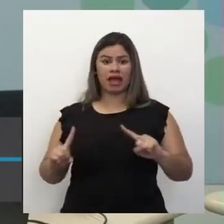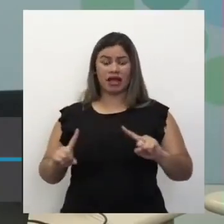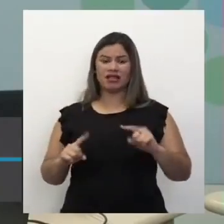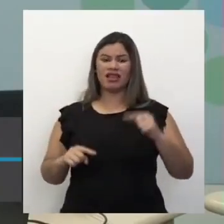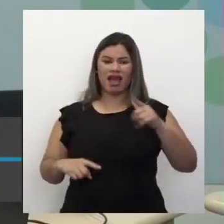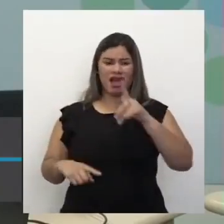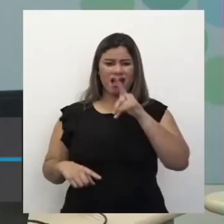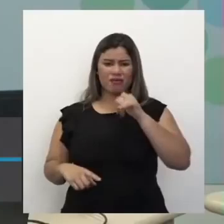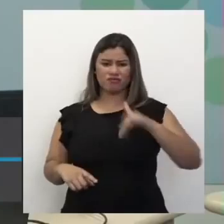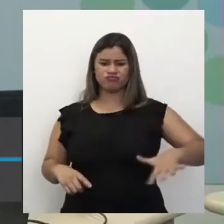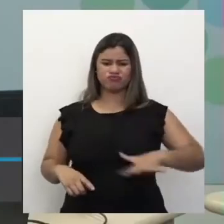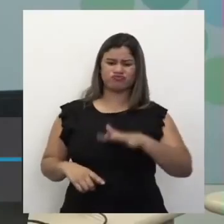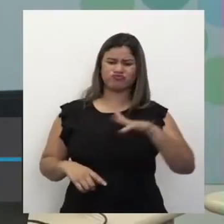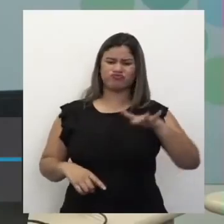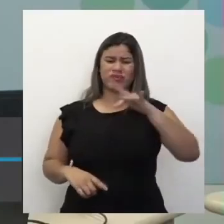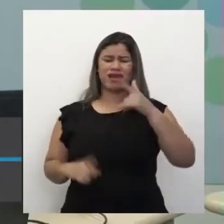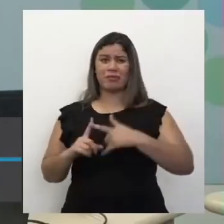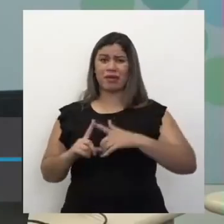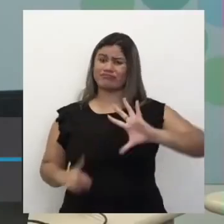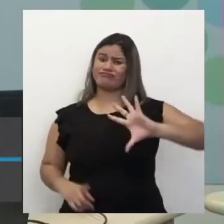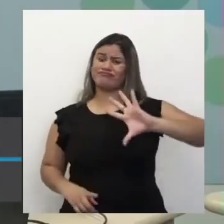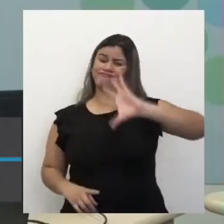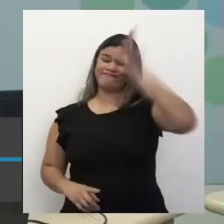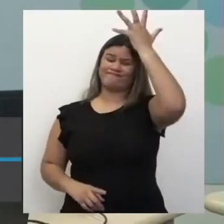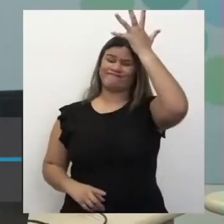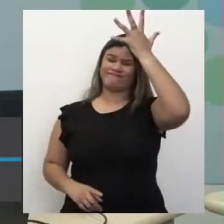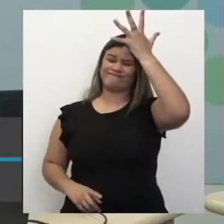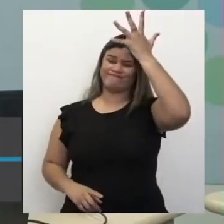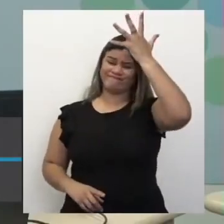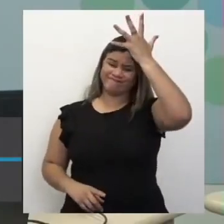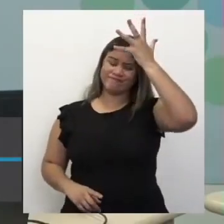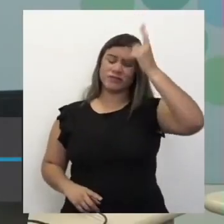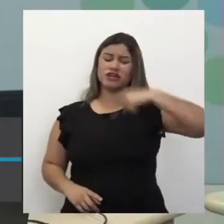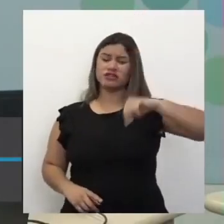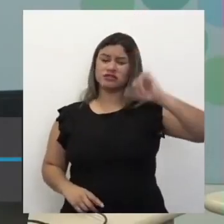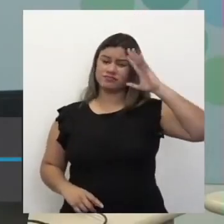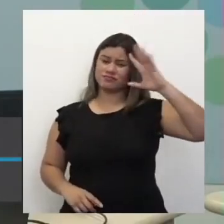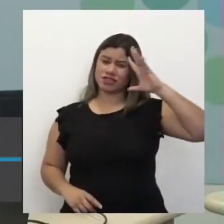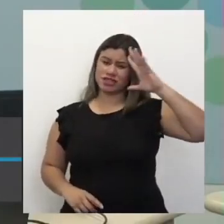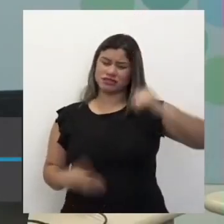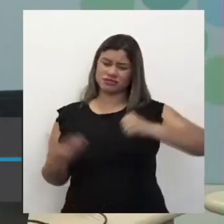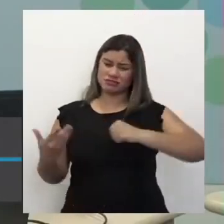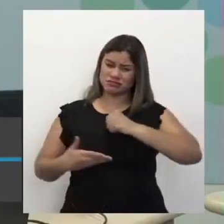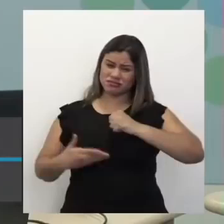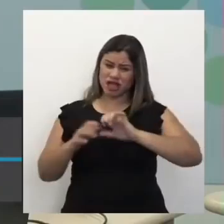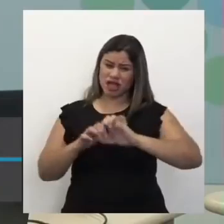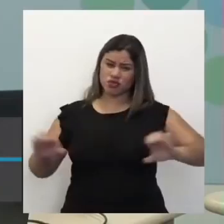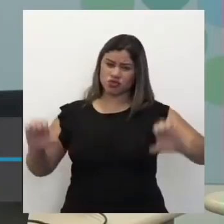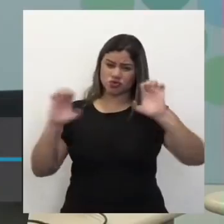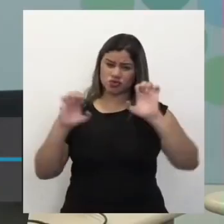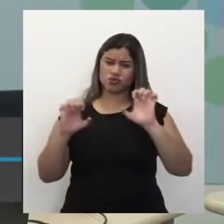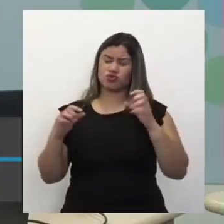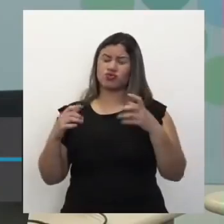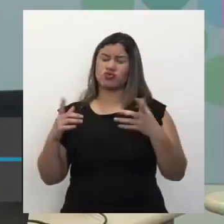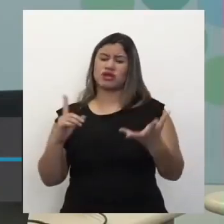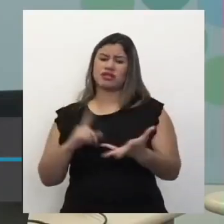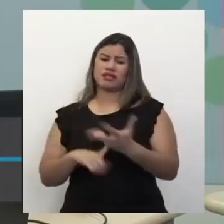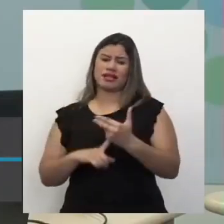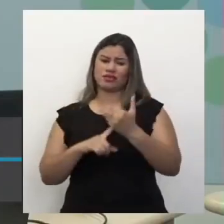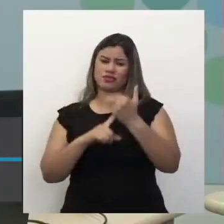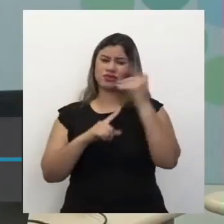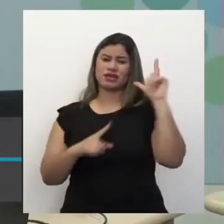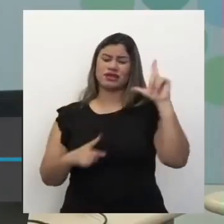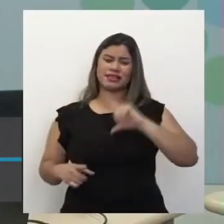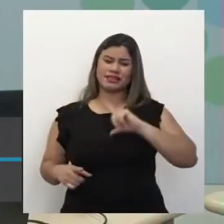acidente, né? Agora tem coisas, quando a gente for pensar, né, em toda a estrutura, em toda a tecnologia que